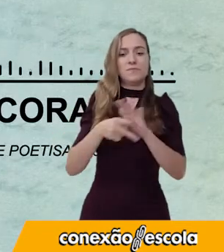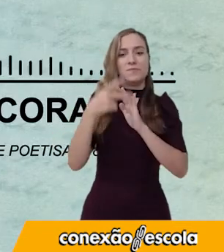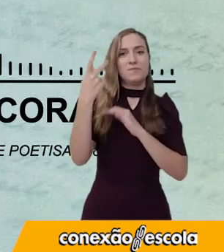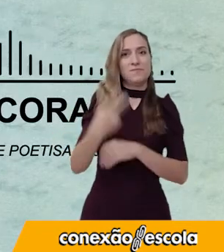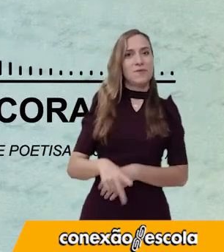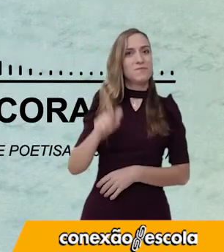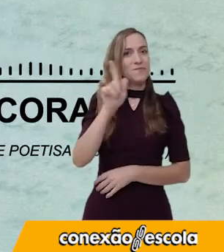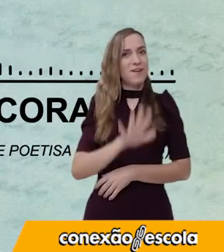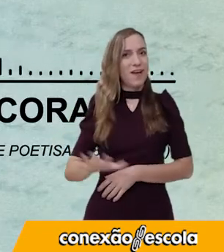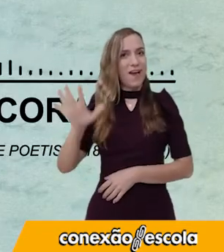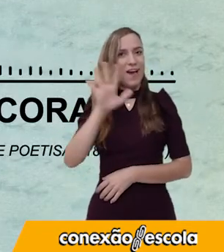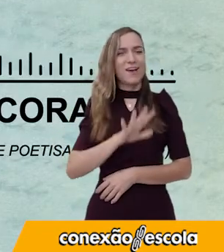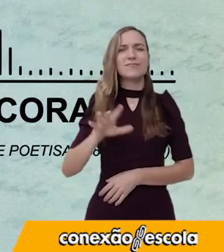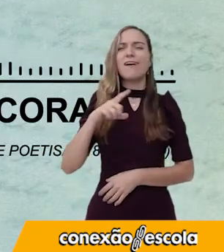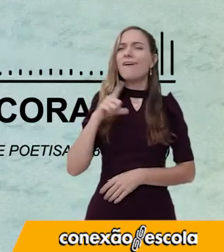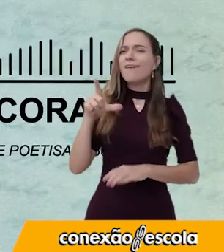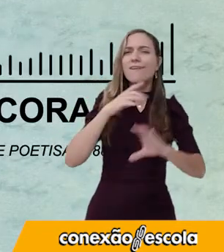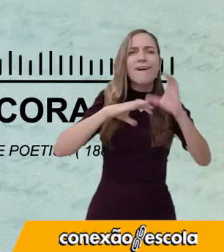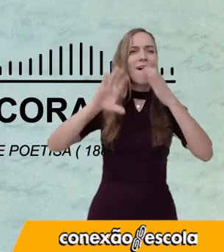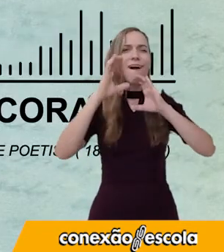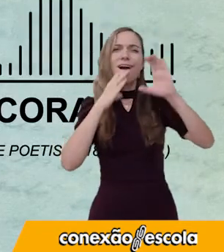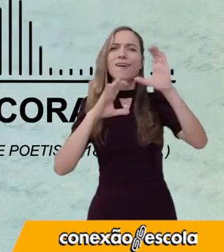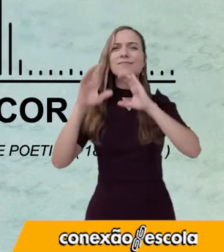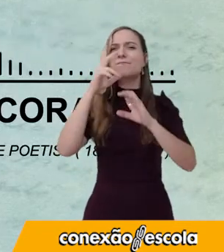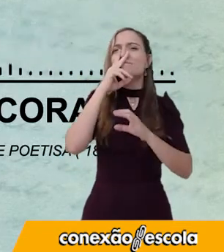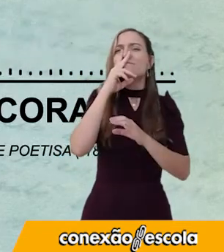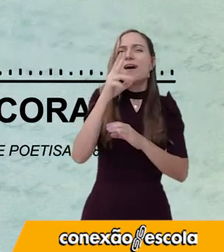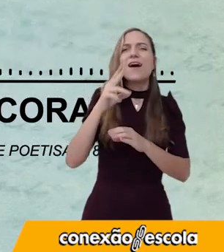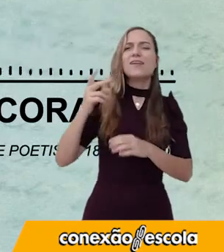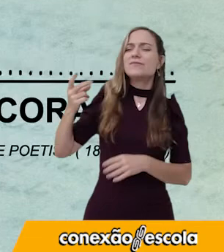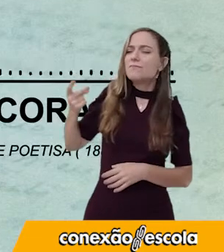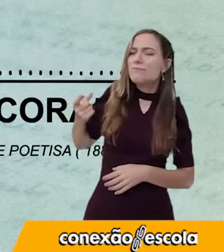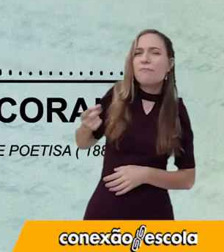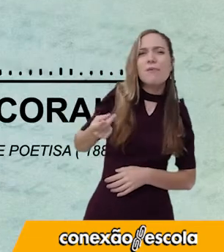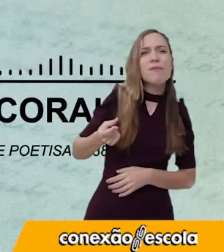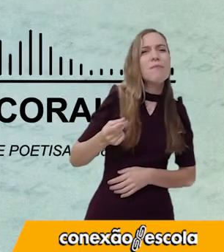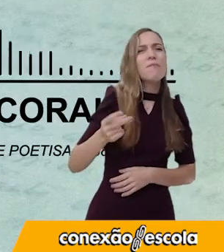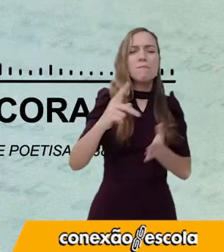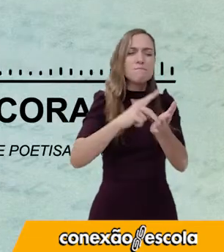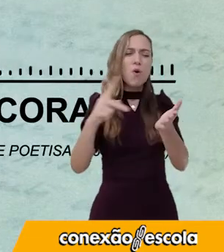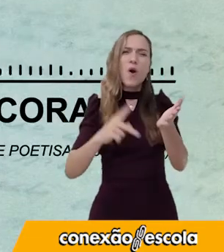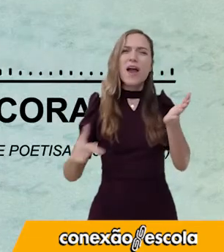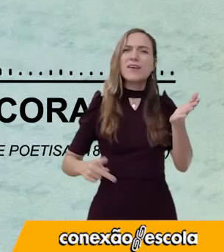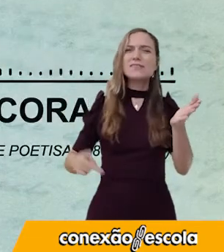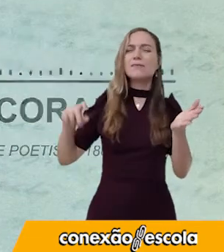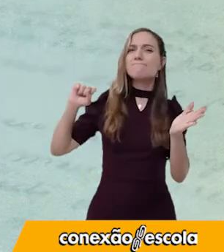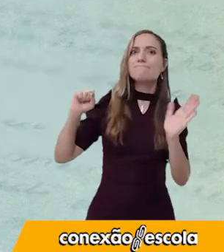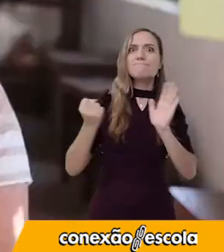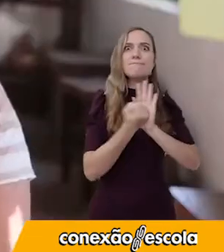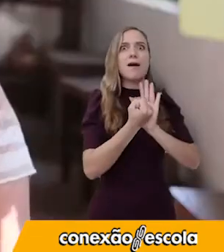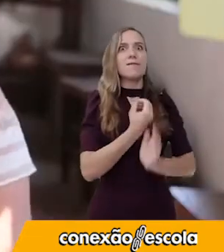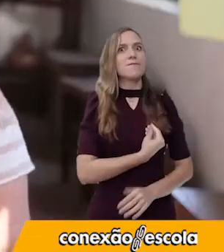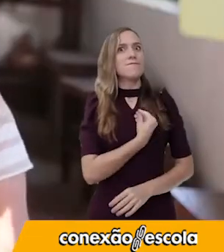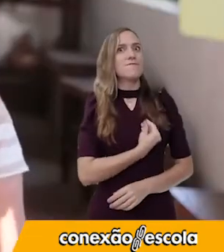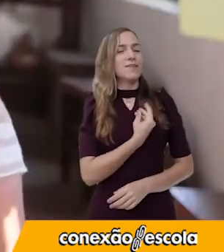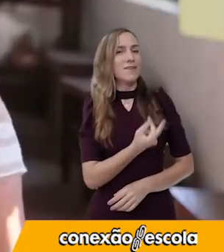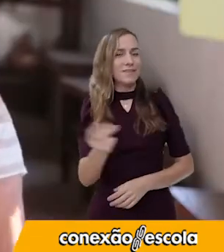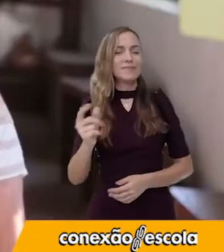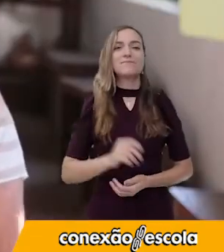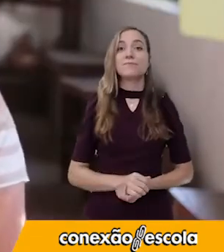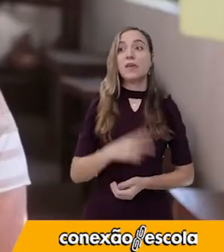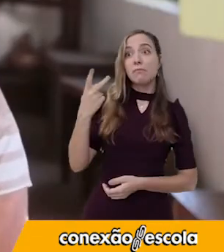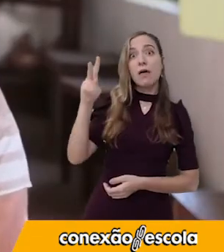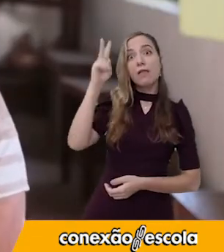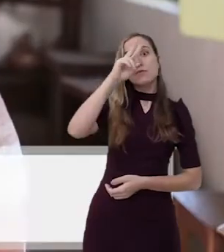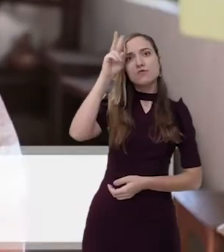a cigarra cantadeira de um longo estio que se chama vida. A história de Cora